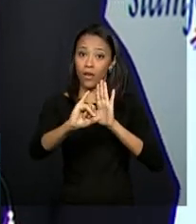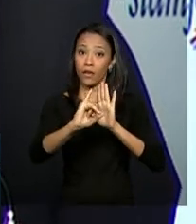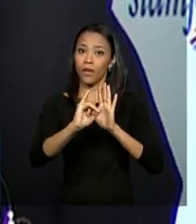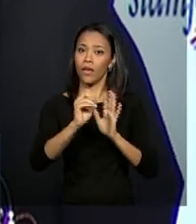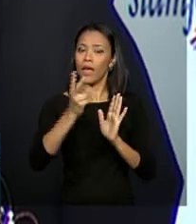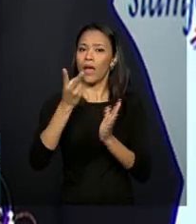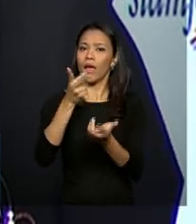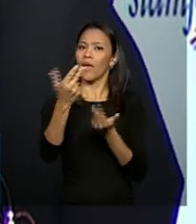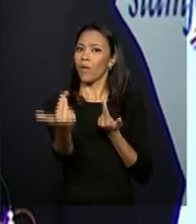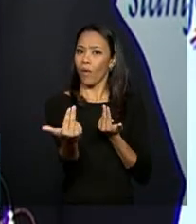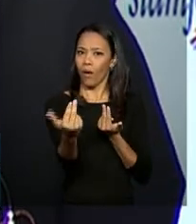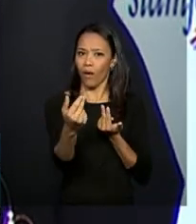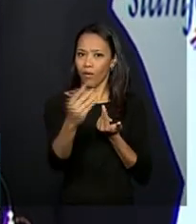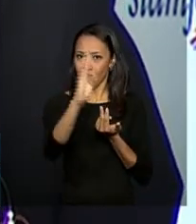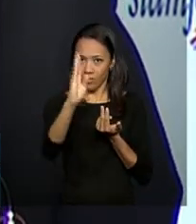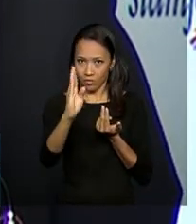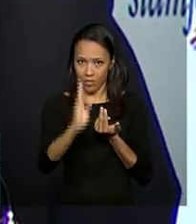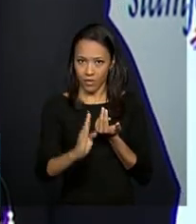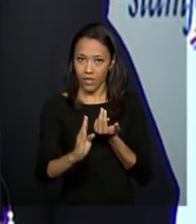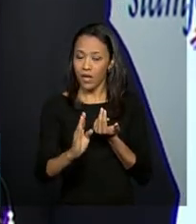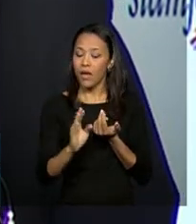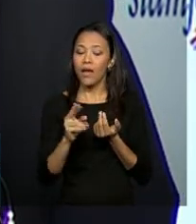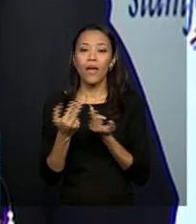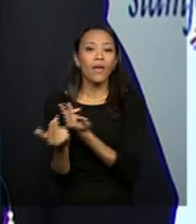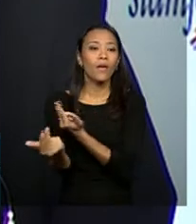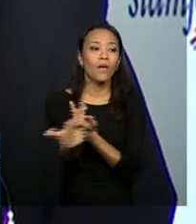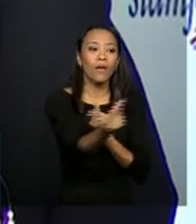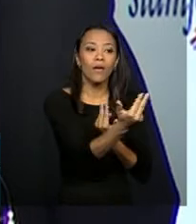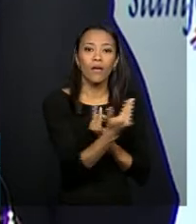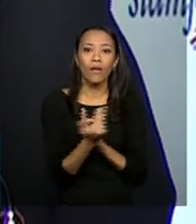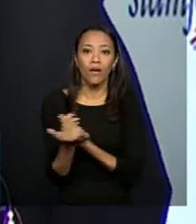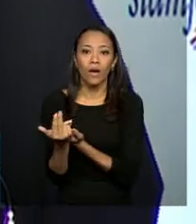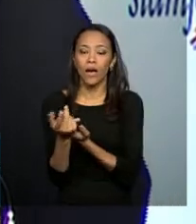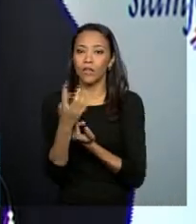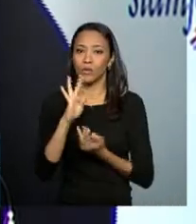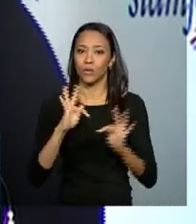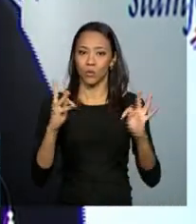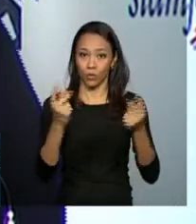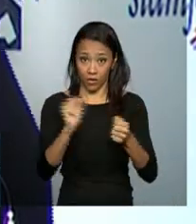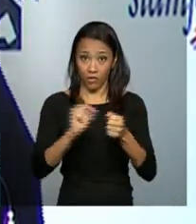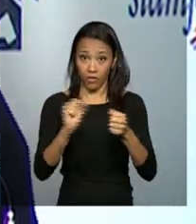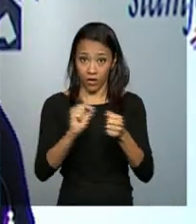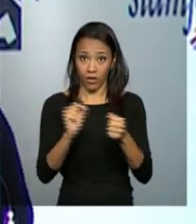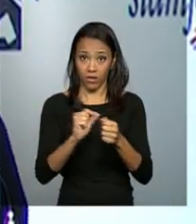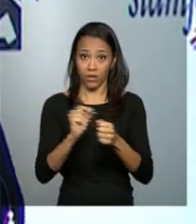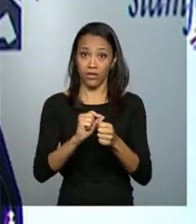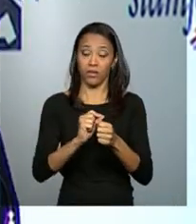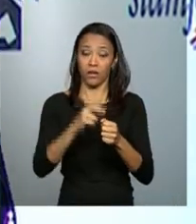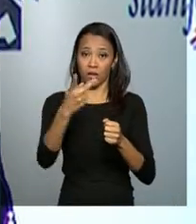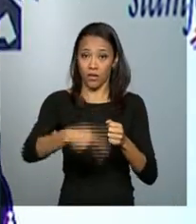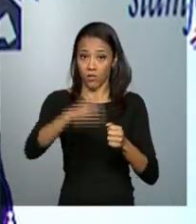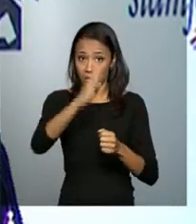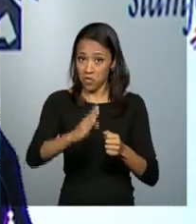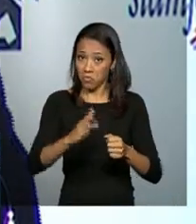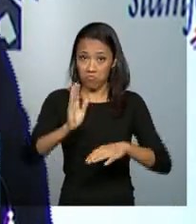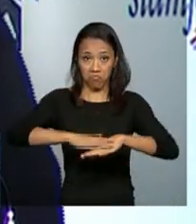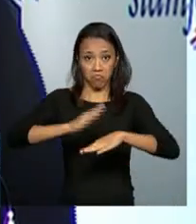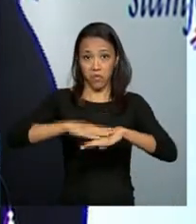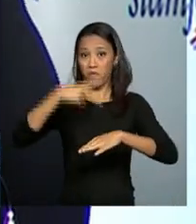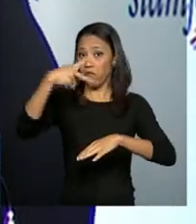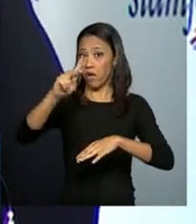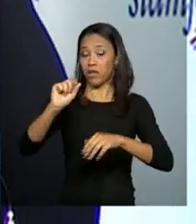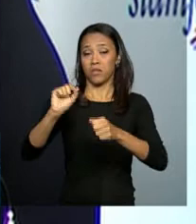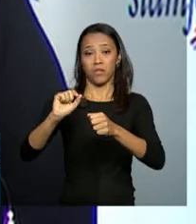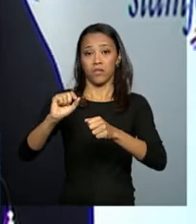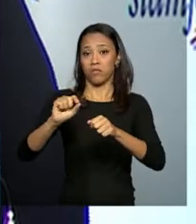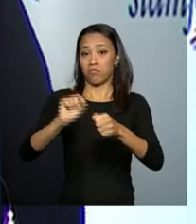igual a todos aqueles que produzem e que exercem a sua atividade no Brasil.